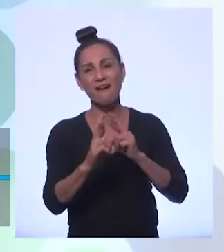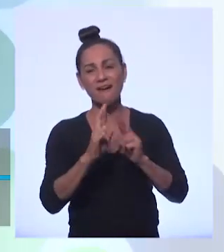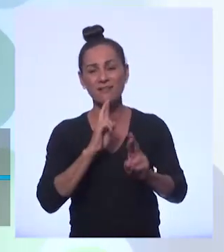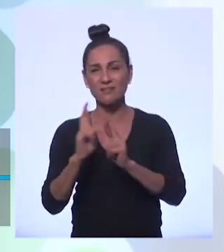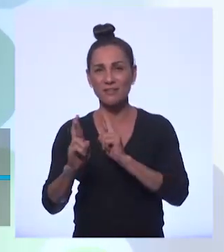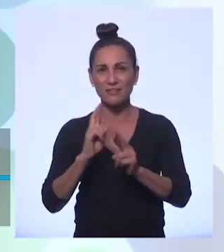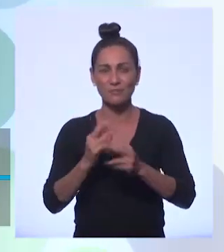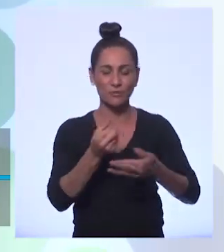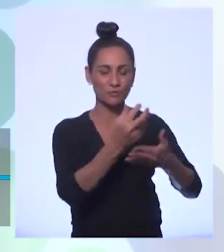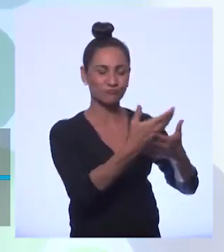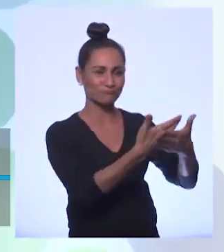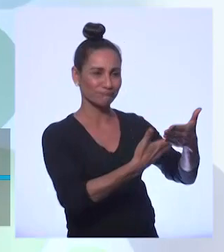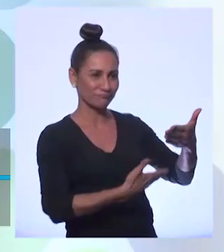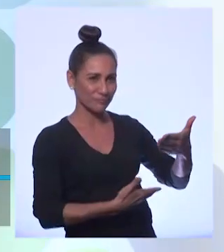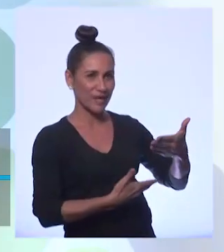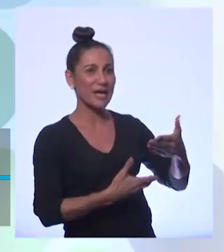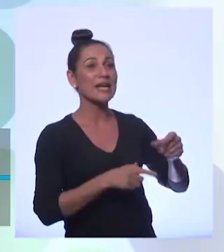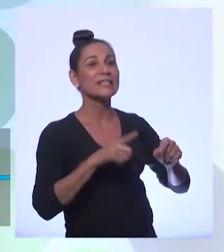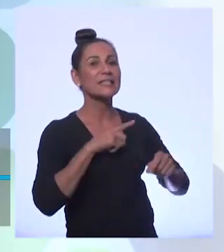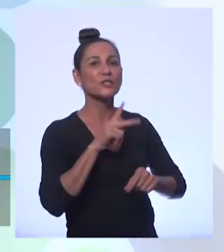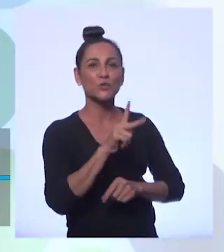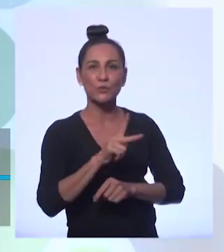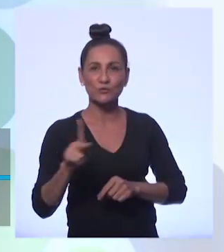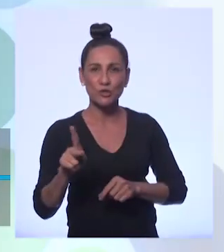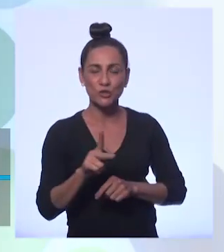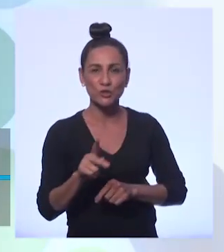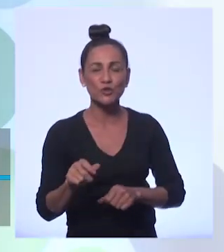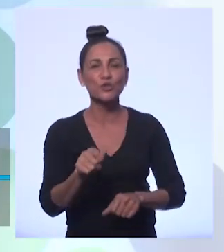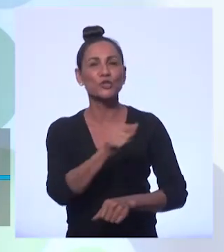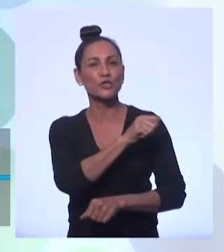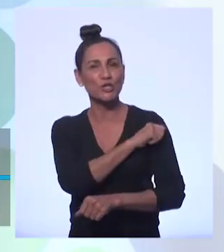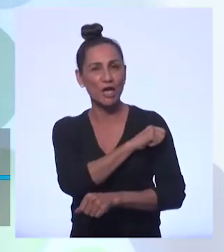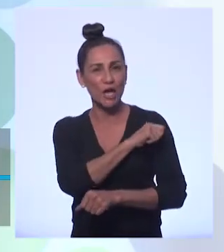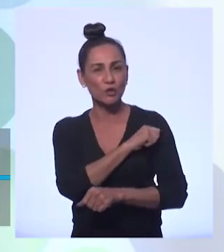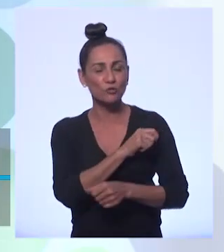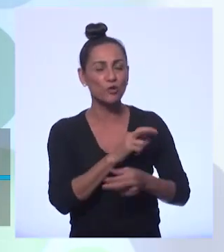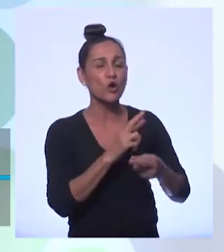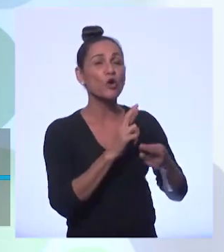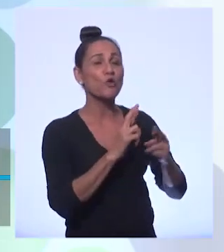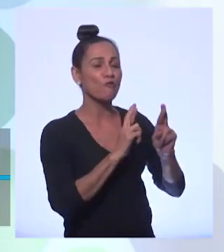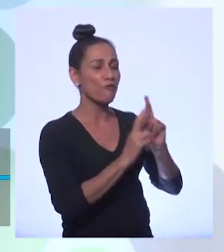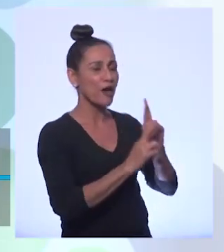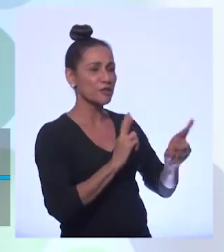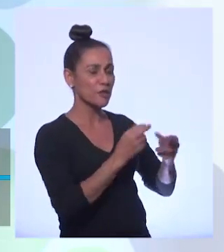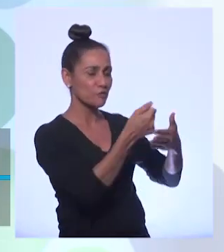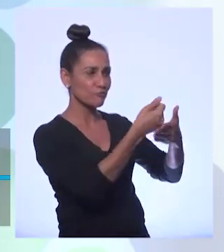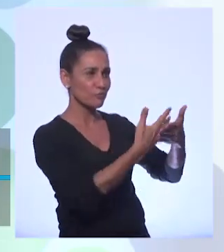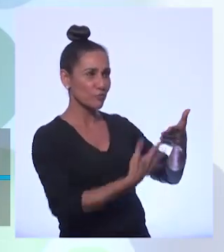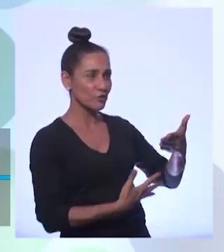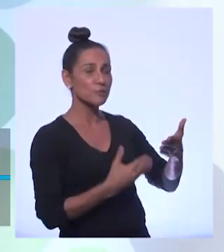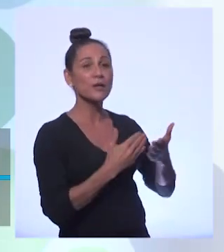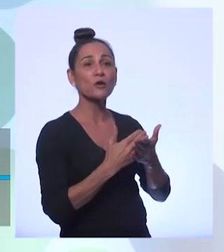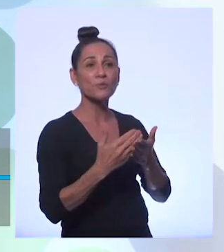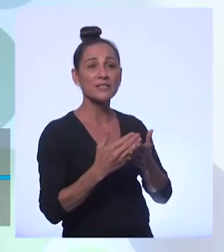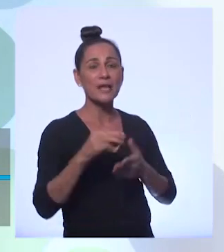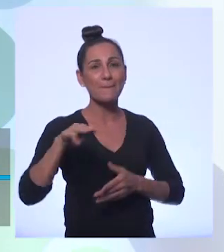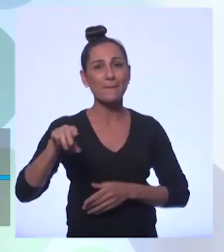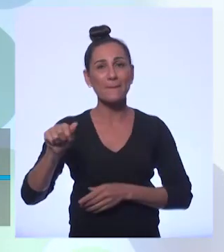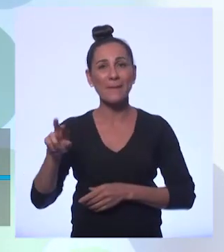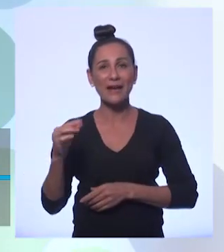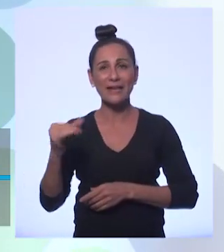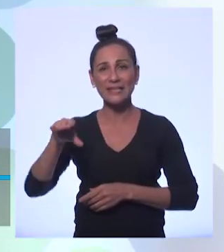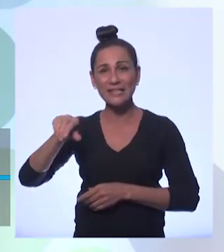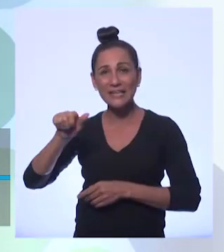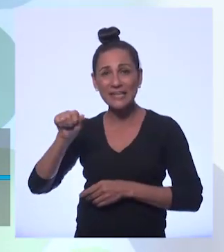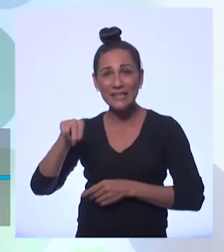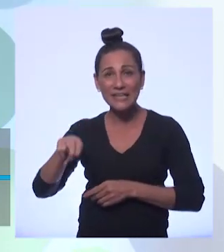né? Temos respostas de professores, de estudantes. Então, a gente tem aqui, para começar, a Mariana, que é aluna